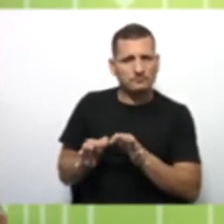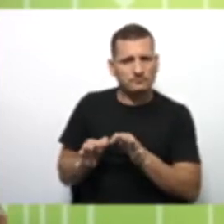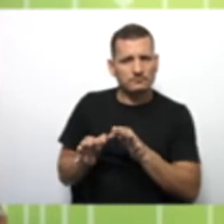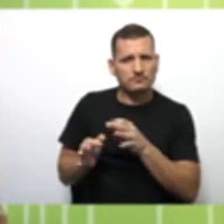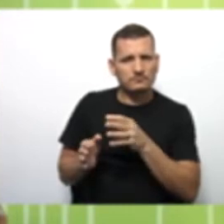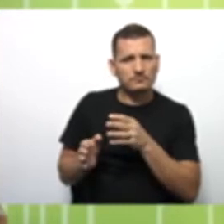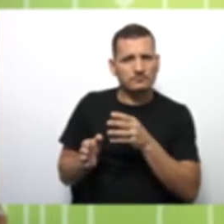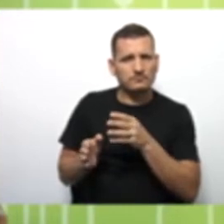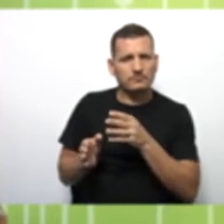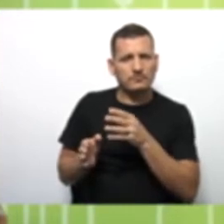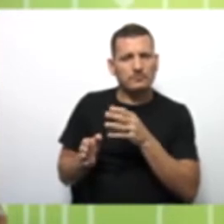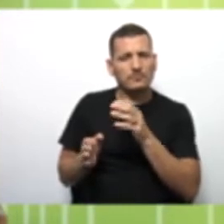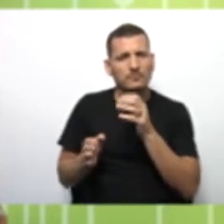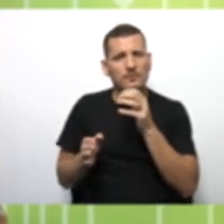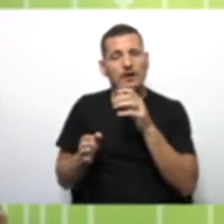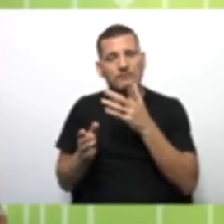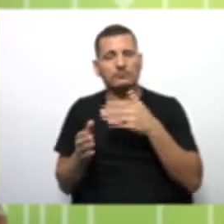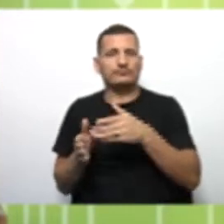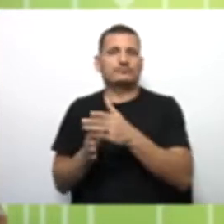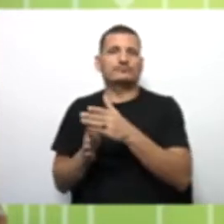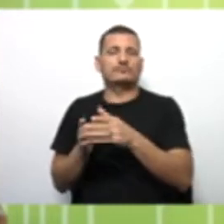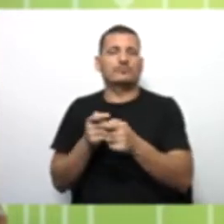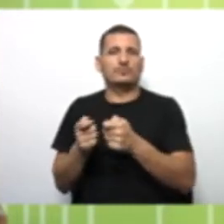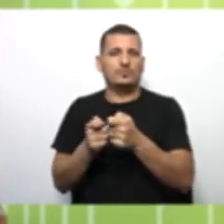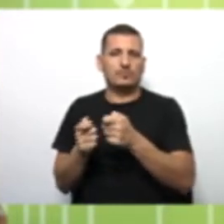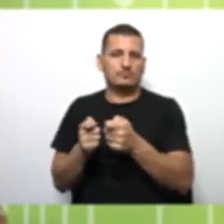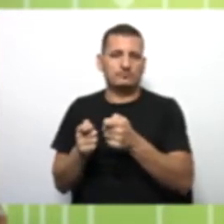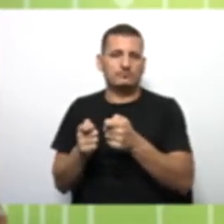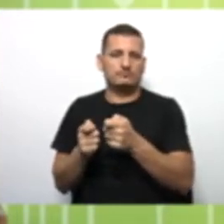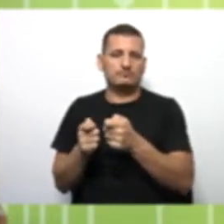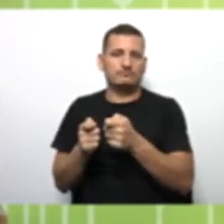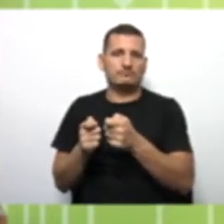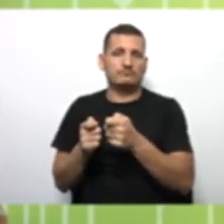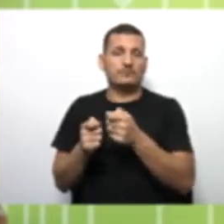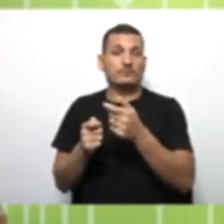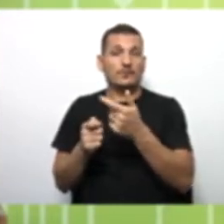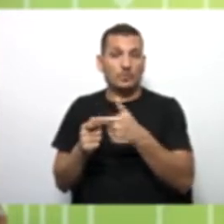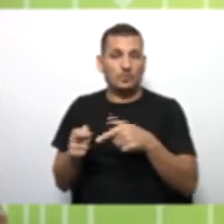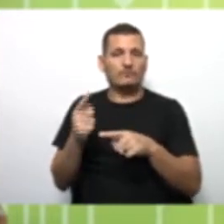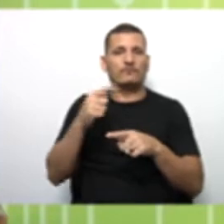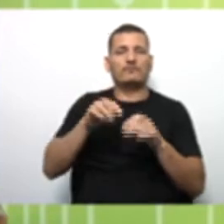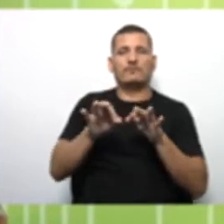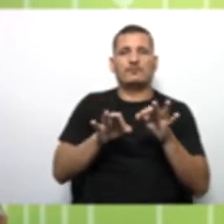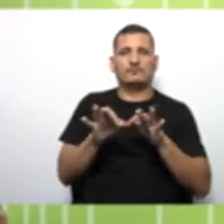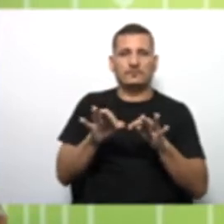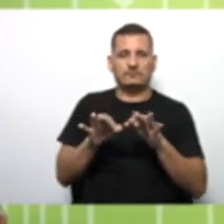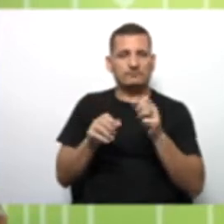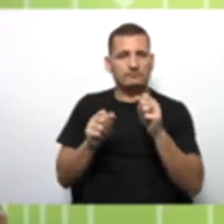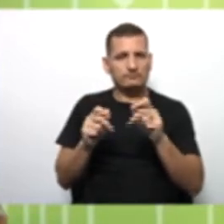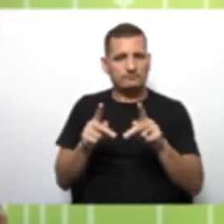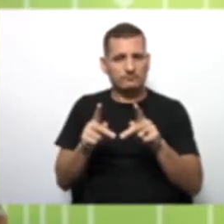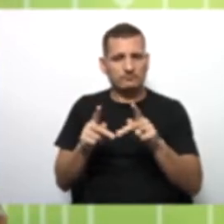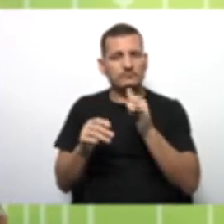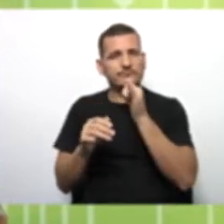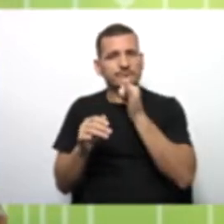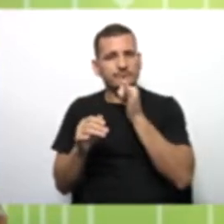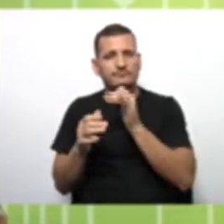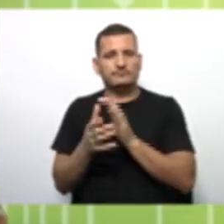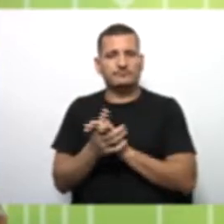dando certo, aí você entra com o controle, ou seja, a ação. Você vai replanejar aquilo ali. Ok? Um exemplo